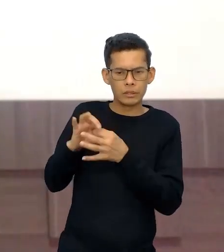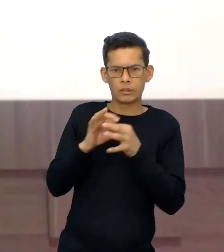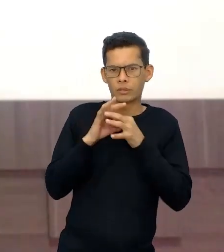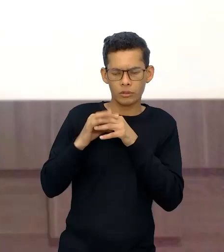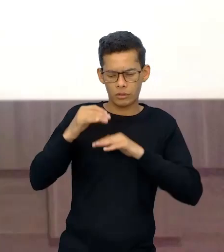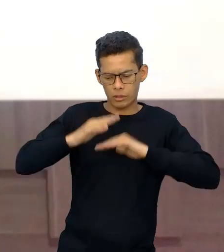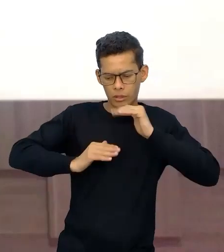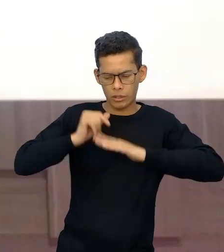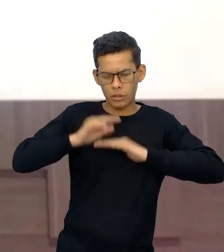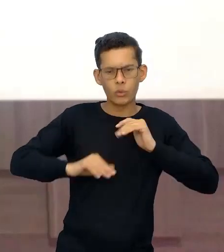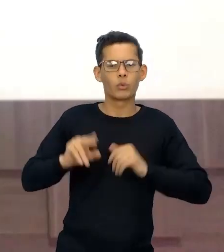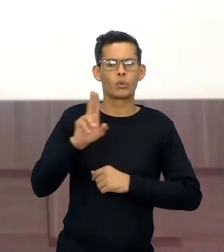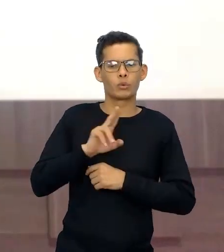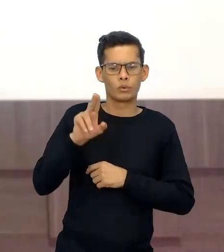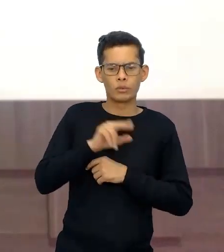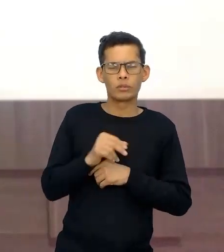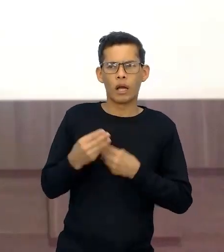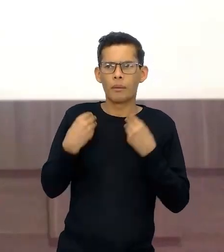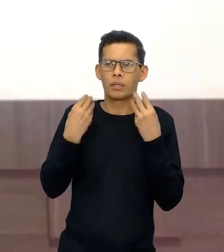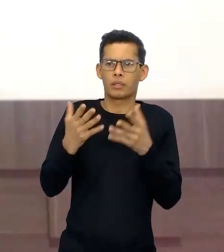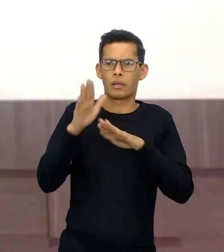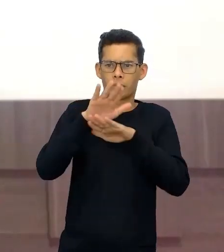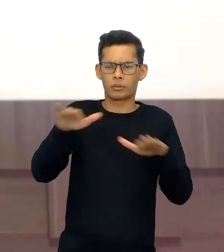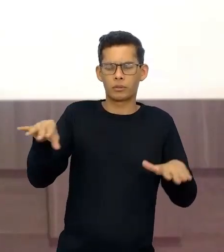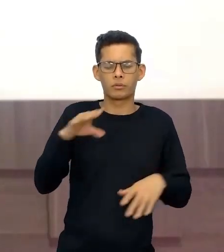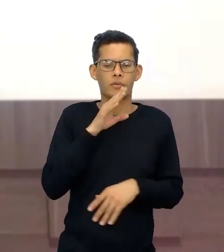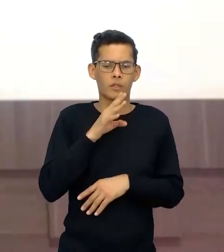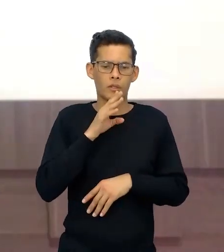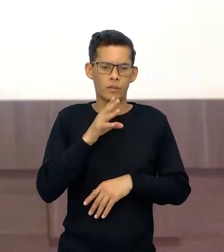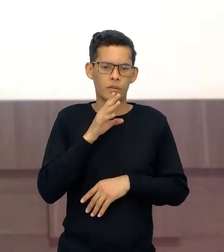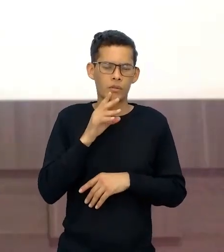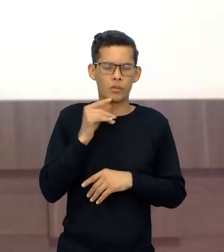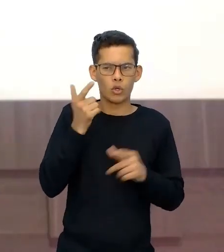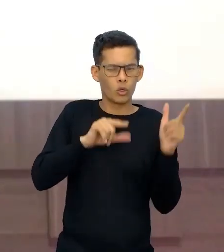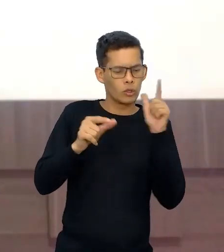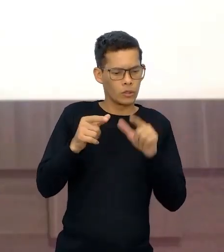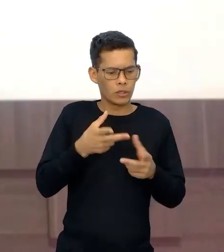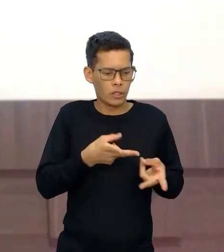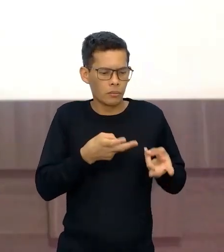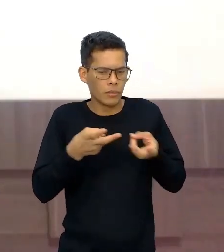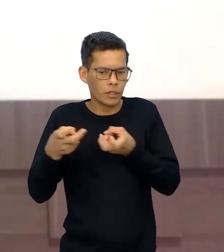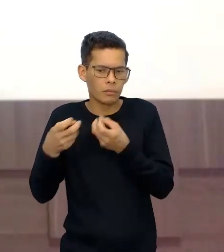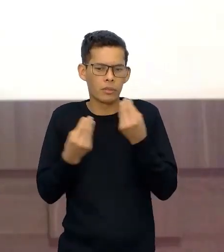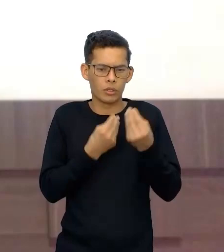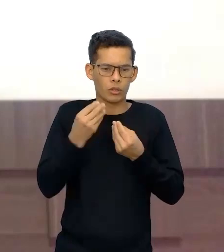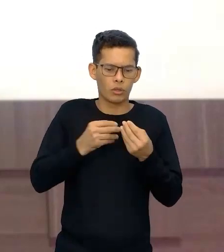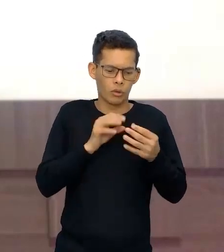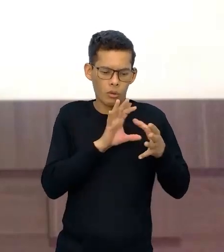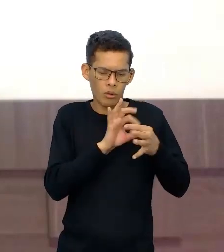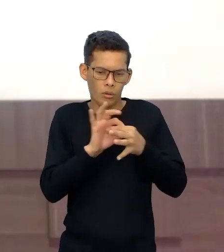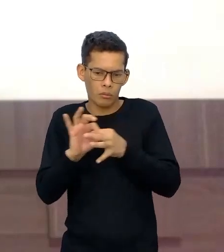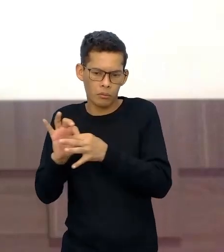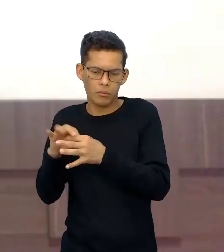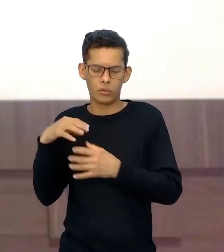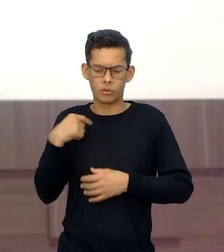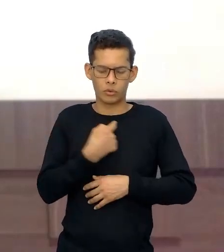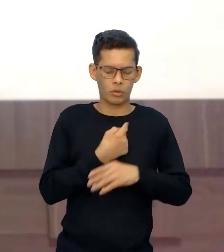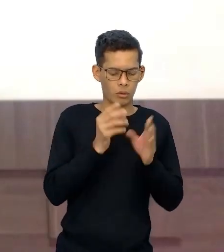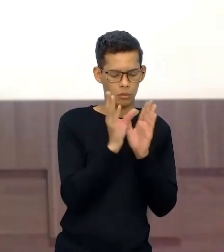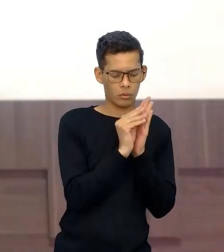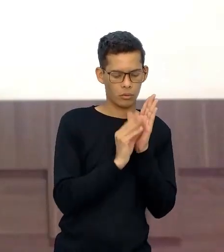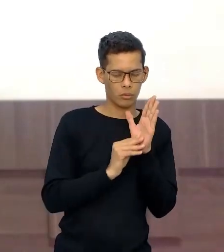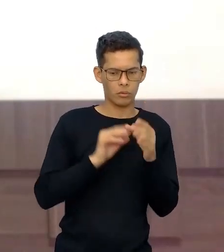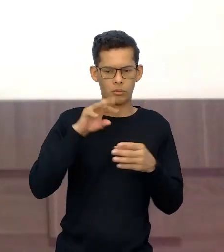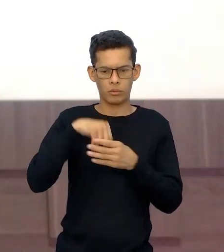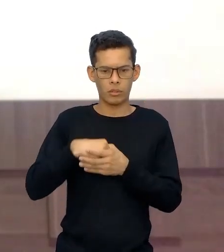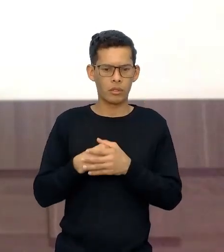com práticas em que o estudante possa conhecer e perceber, né, a conexão entre cada um dos nossos componentes